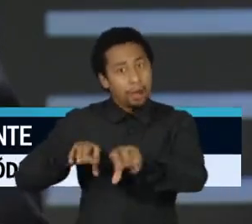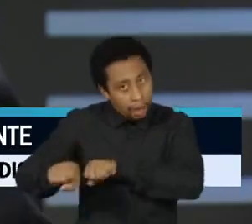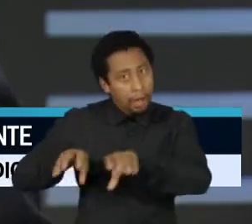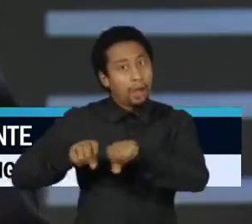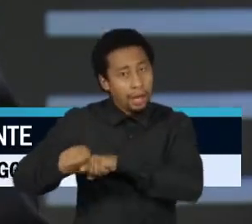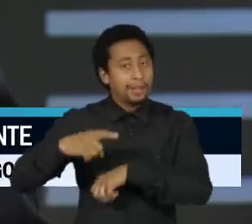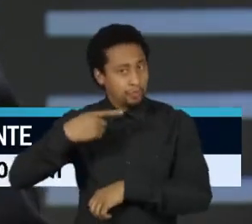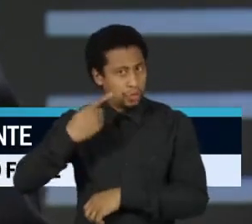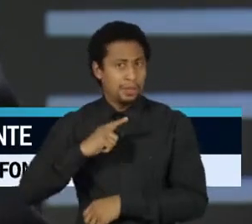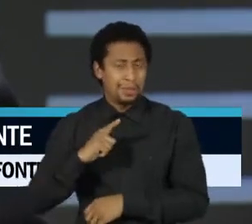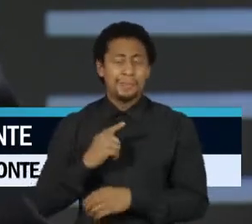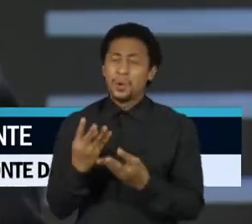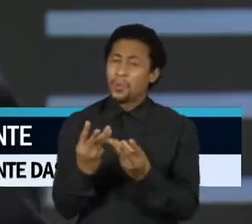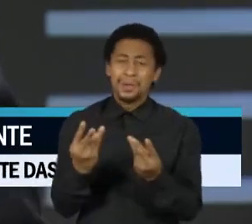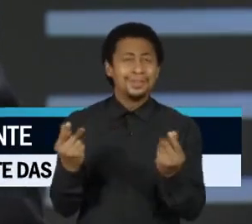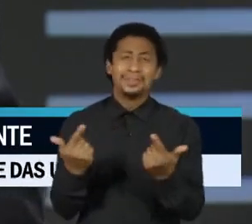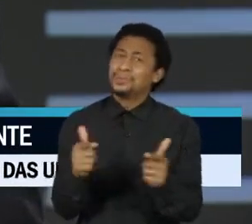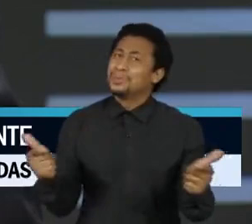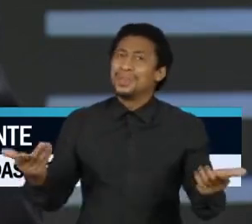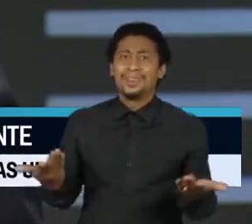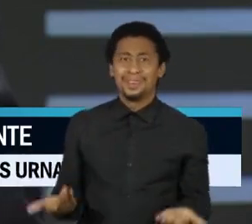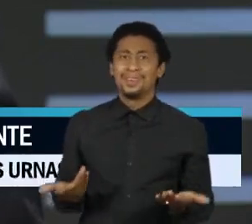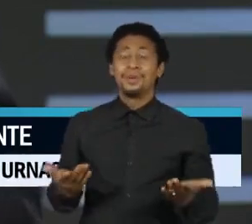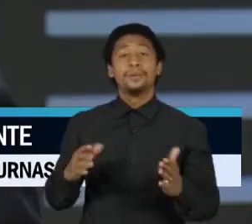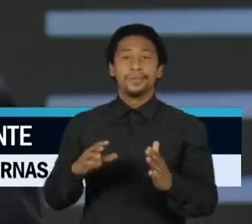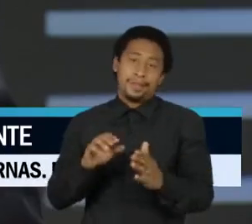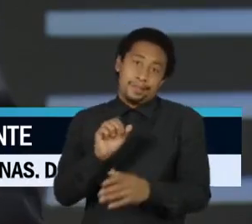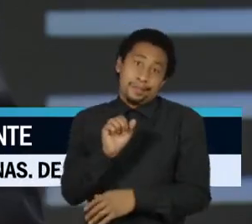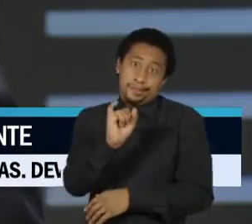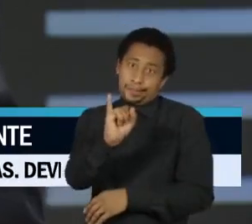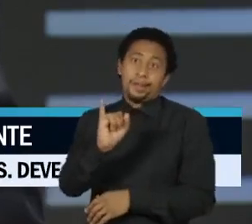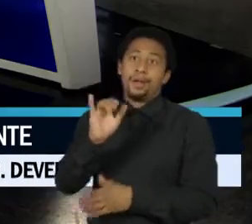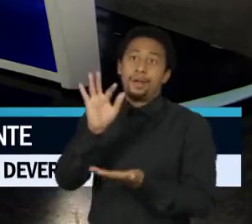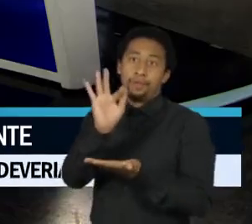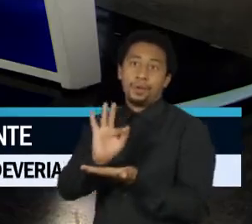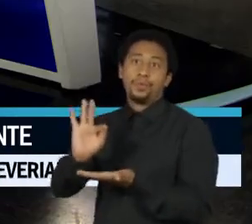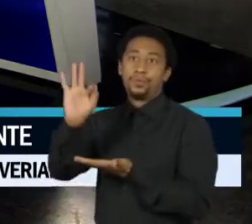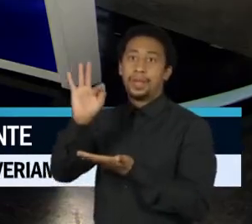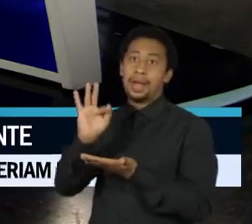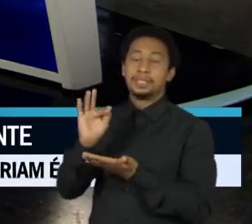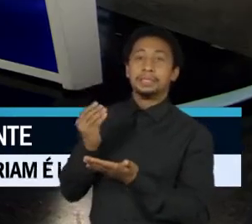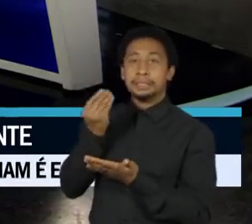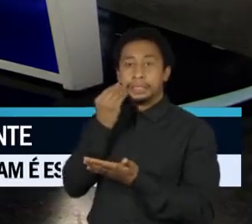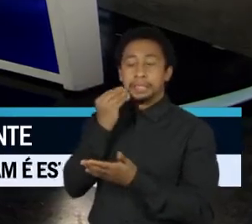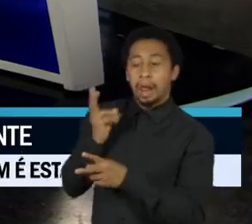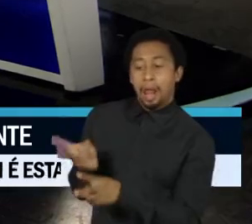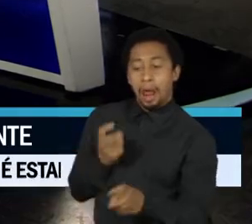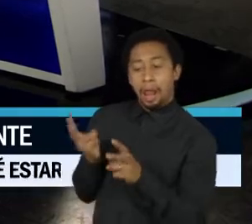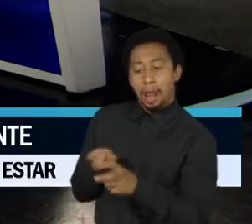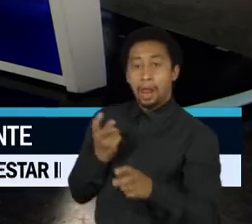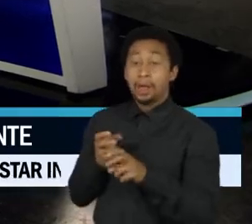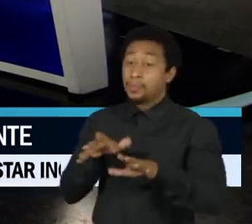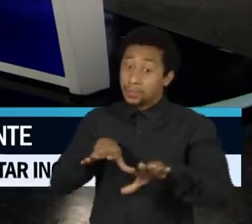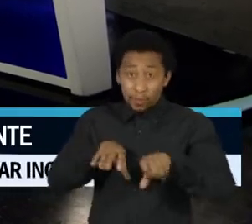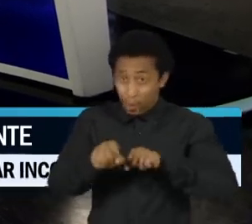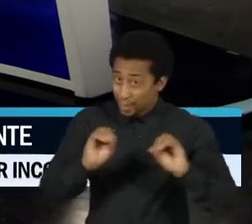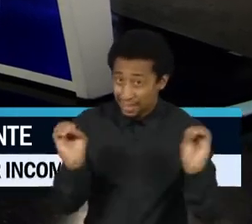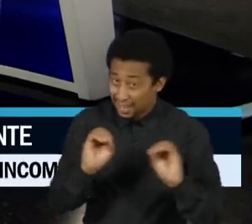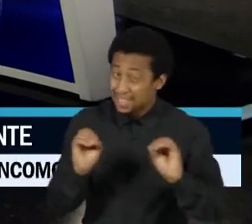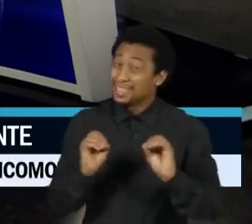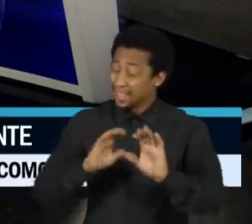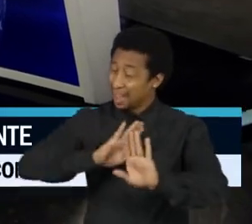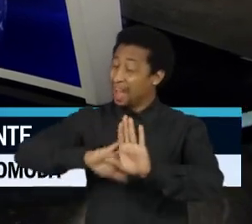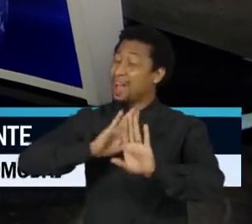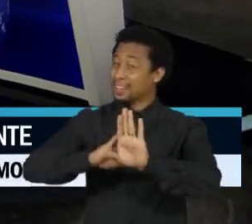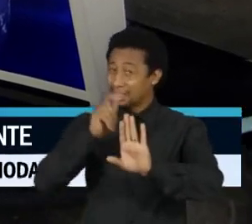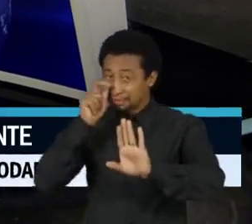porque senão a faculdade se torna quase um estelionato contra o aluno, porque ele paga por um curso e muitas vezes depois um curso consegue, que não está preparando. Então, nós precisamos do exame da